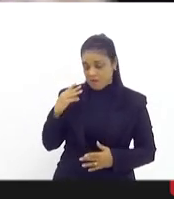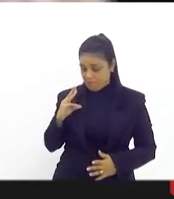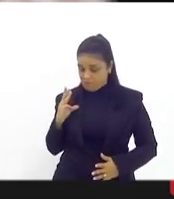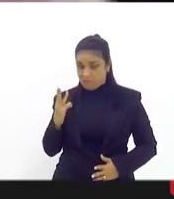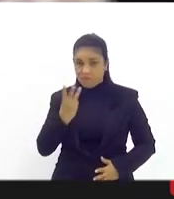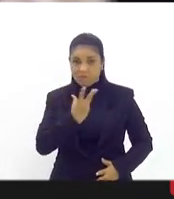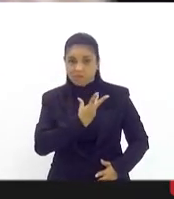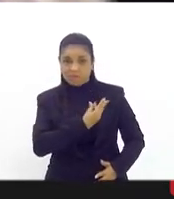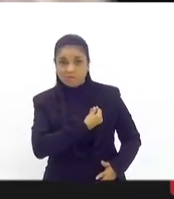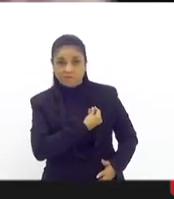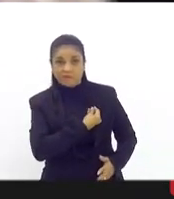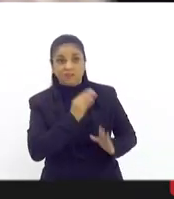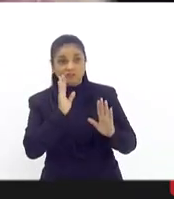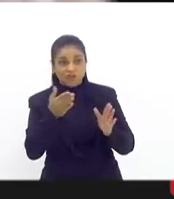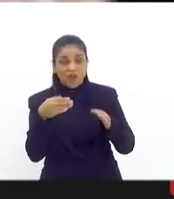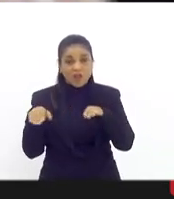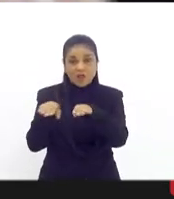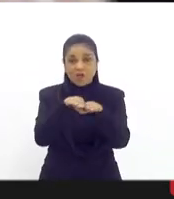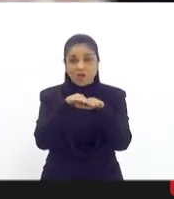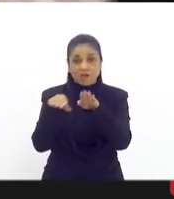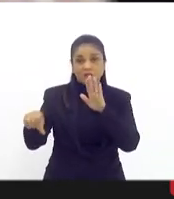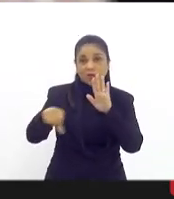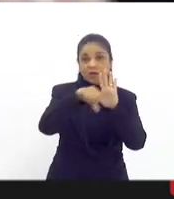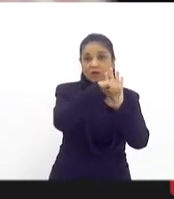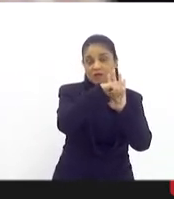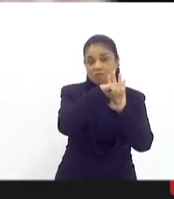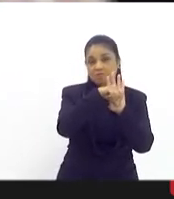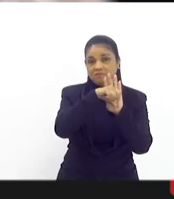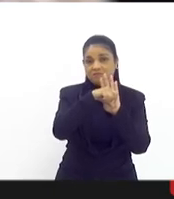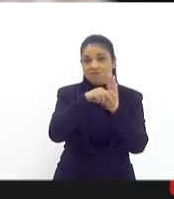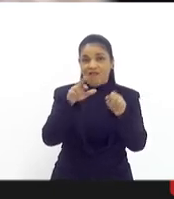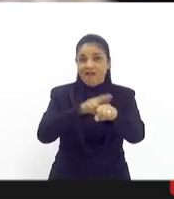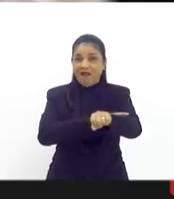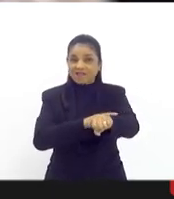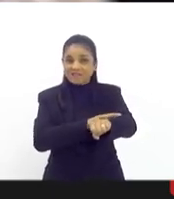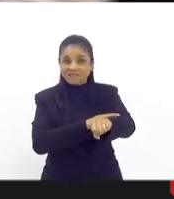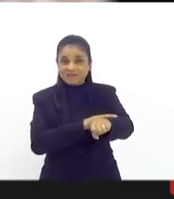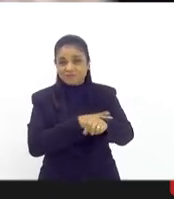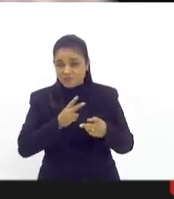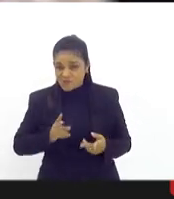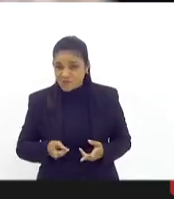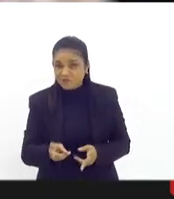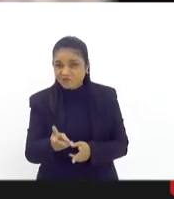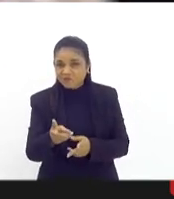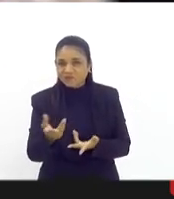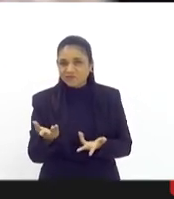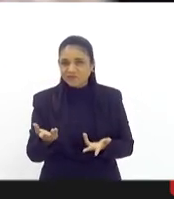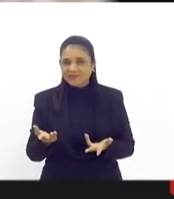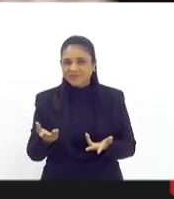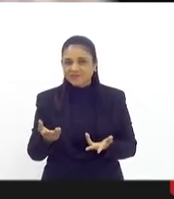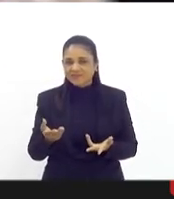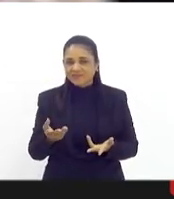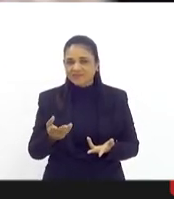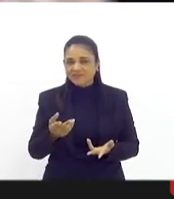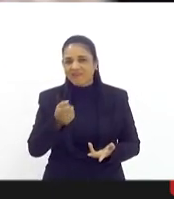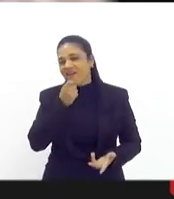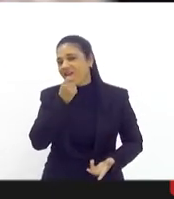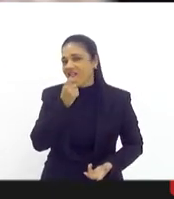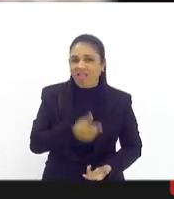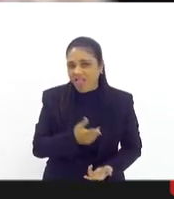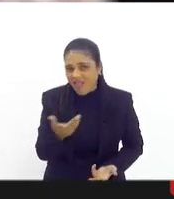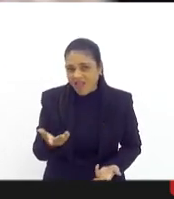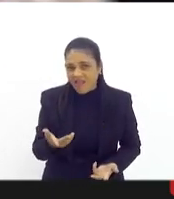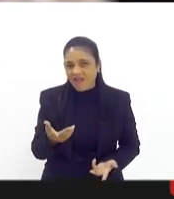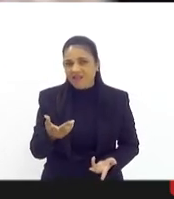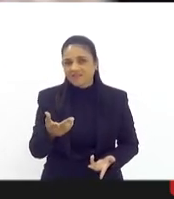foi igualada ao crime de racismo da justiça brasileira? E continua como se nada tivesse acontecido depois de debochar da cara de todas as